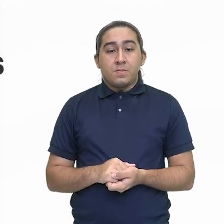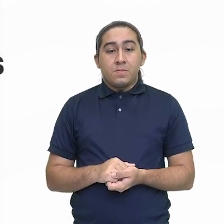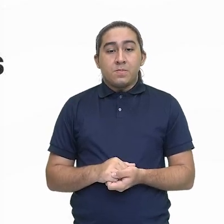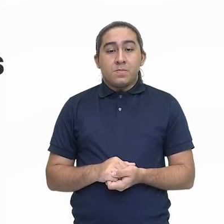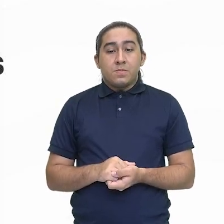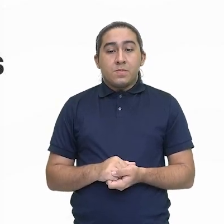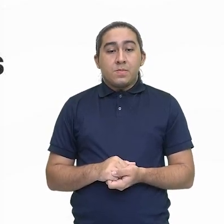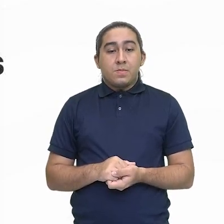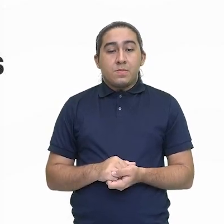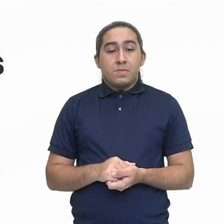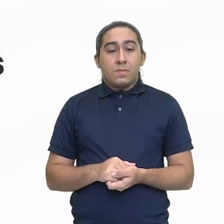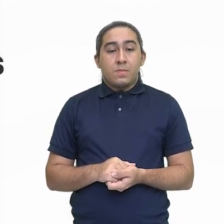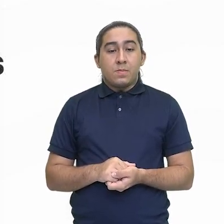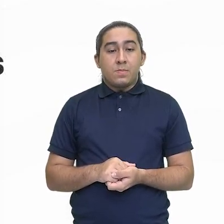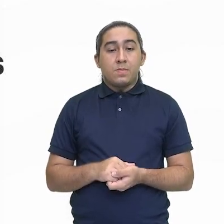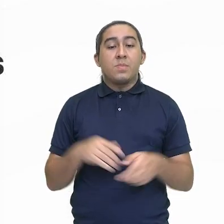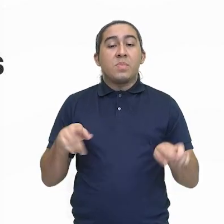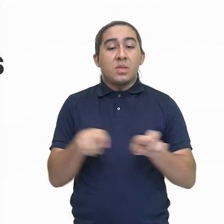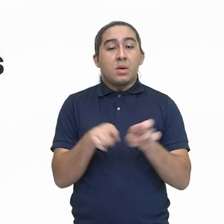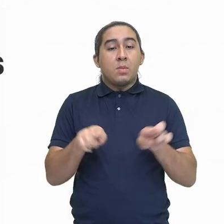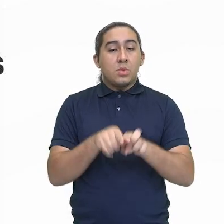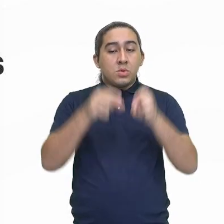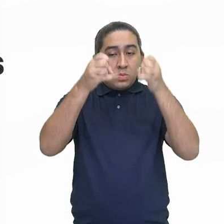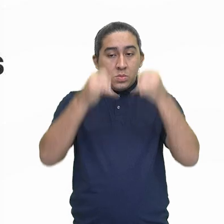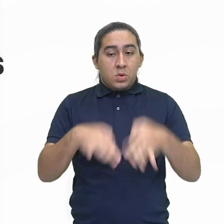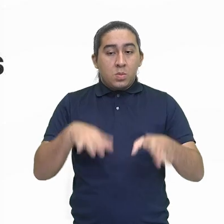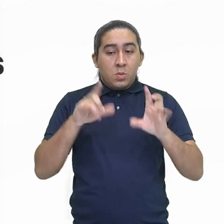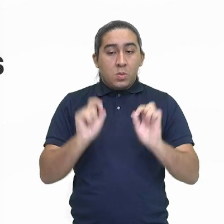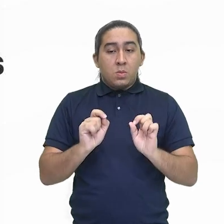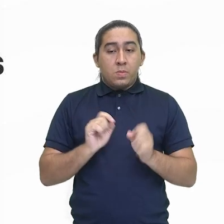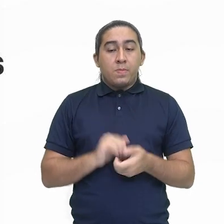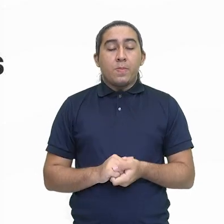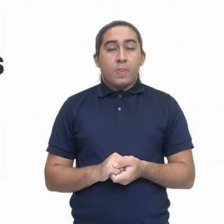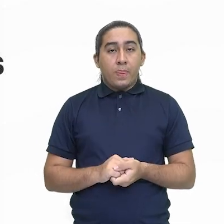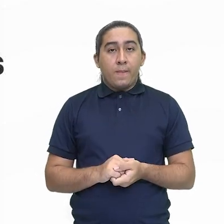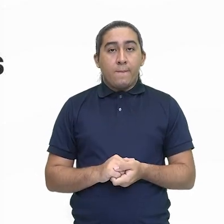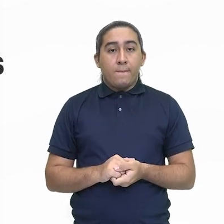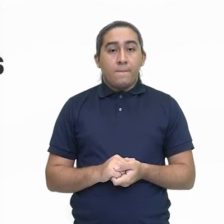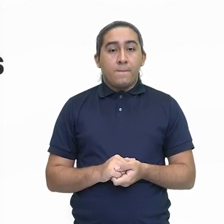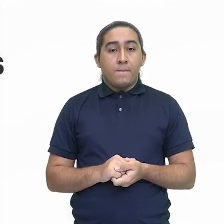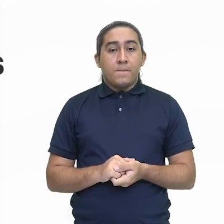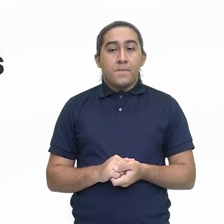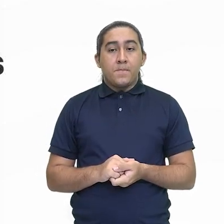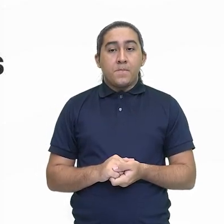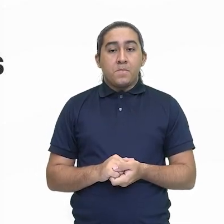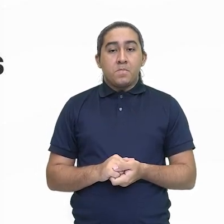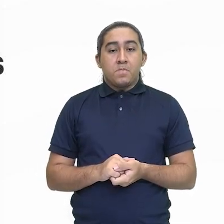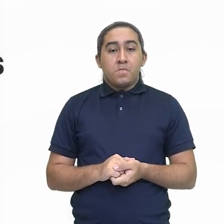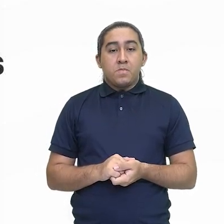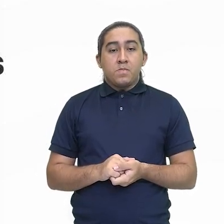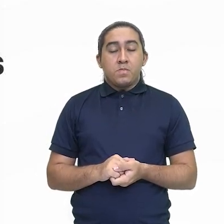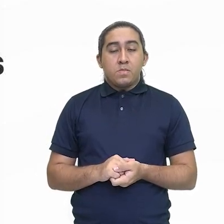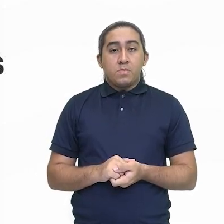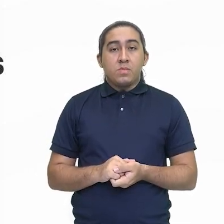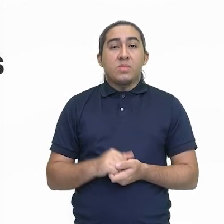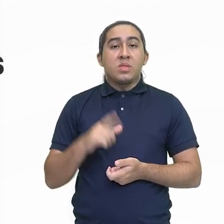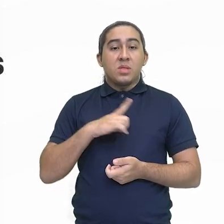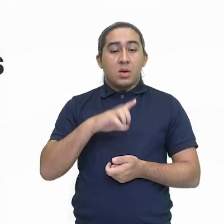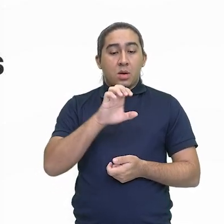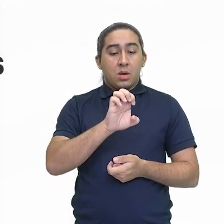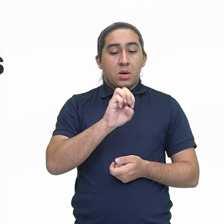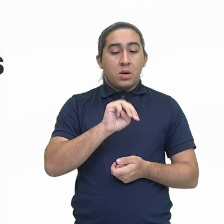também sobre esse processo de migração, nós falamos da imigração e migração, né, que é a